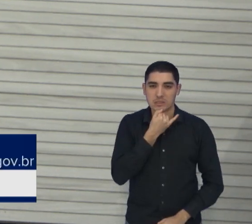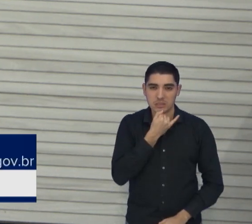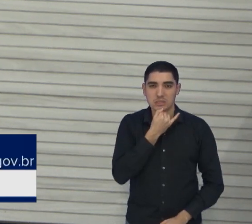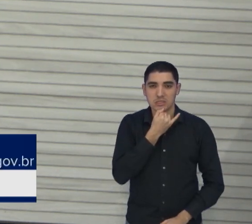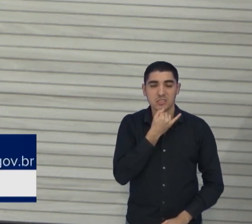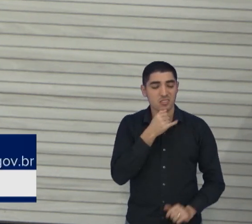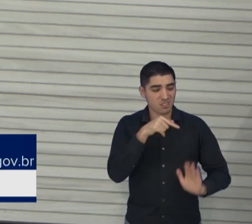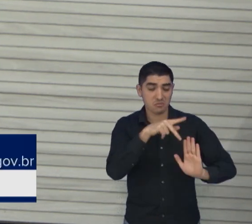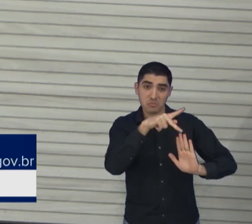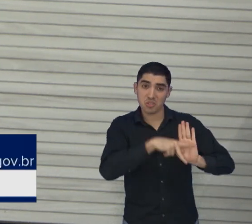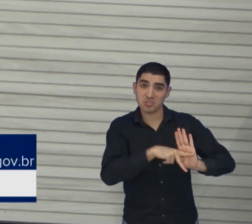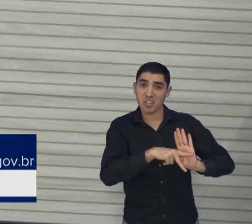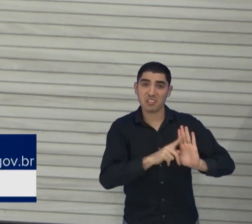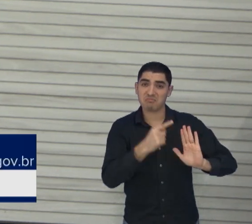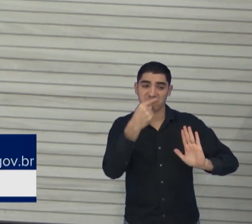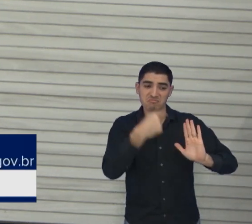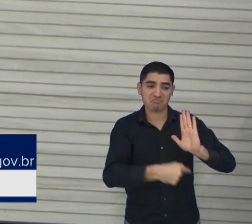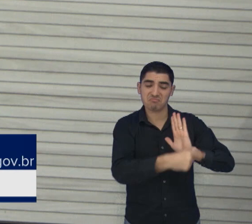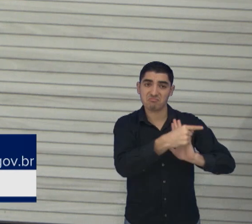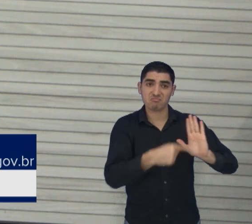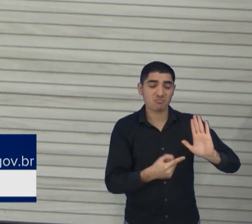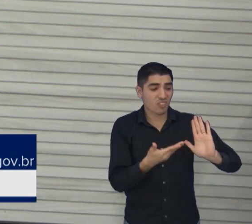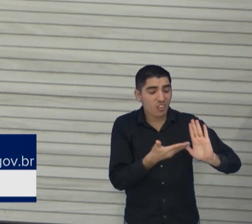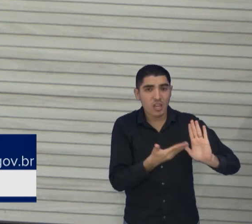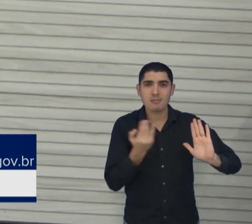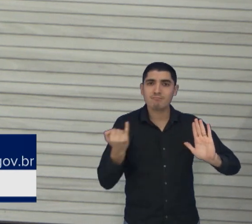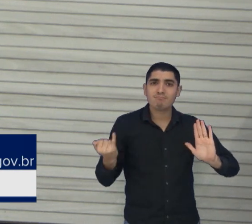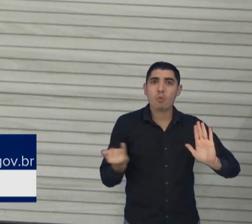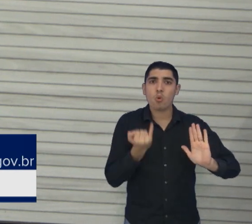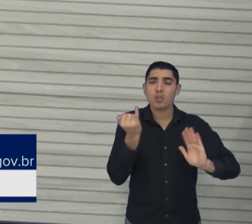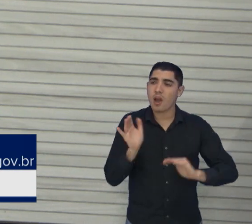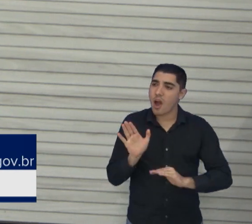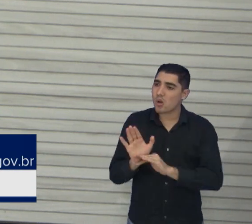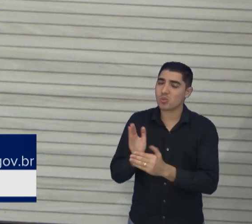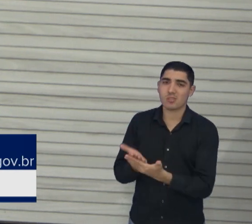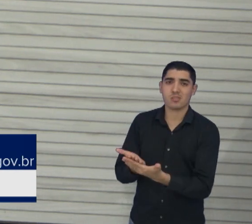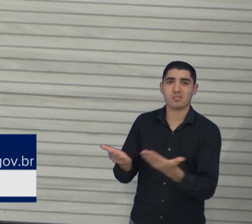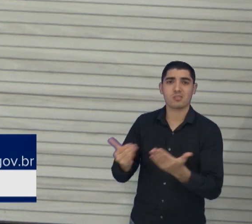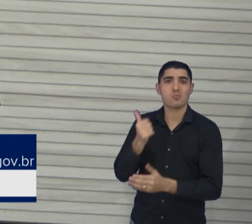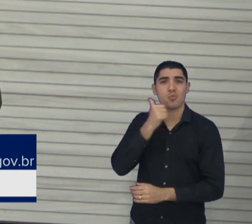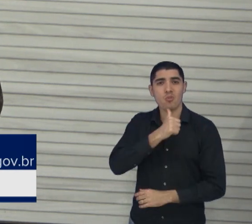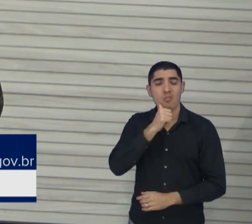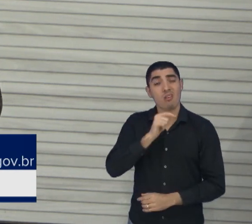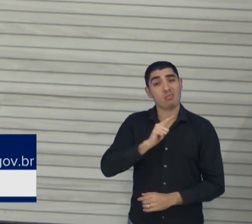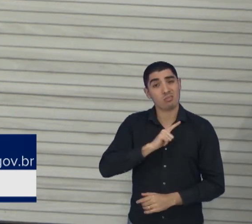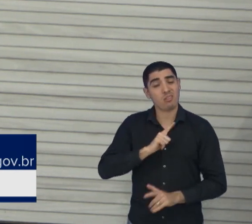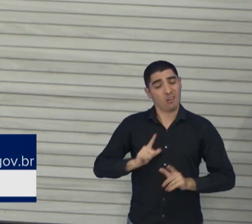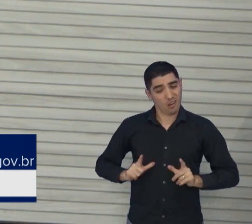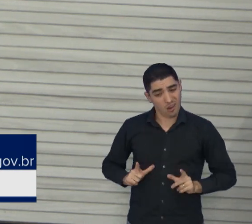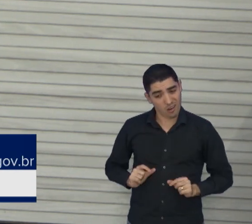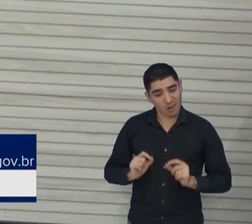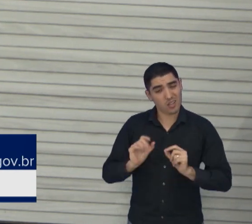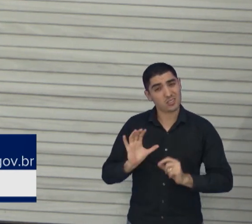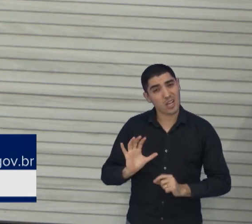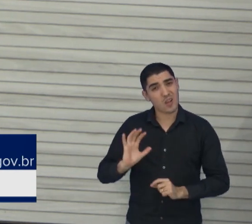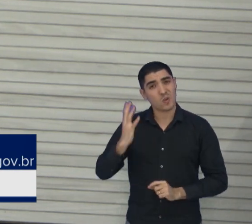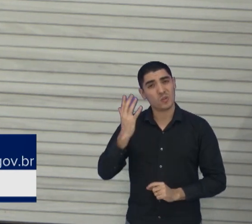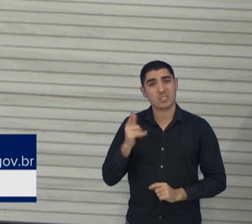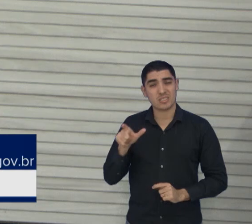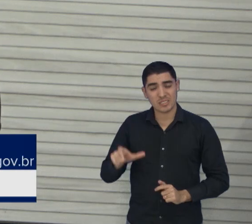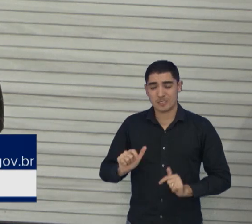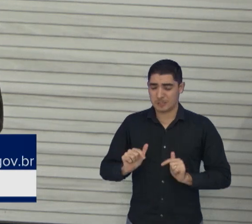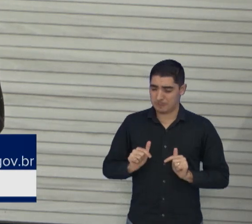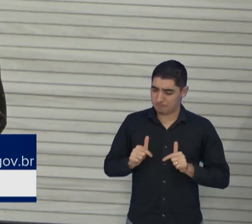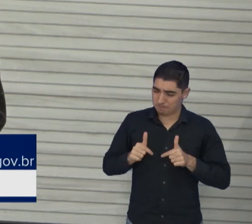desse projeto tão importante para as mulheres que superam o câncer, né, que passa